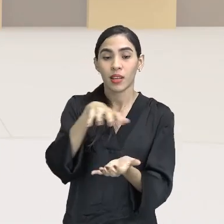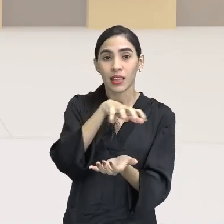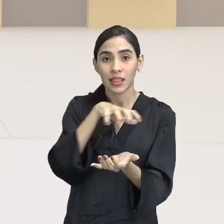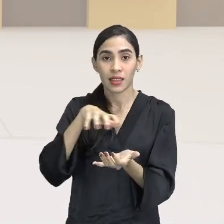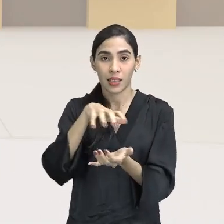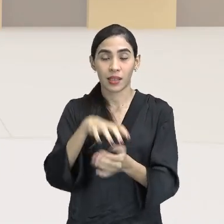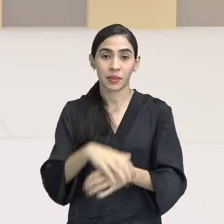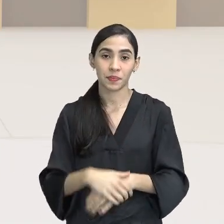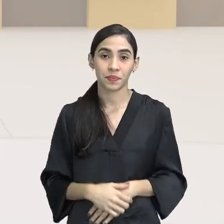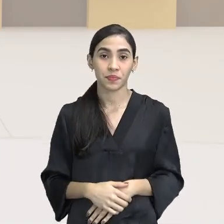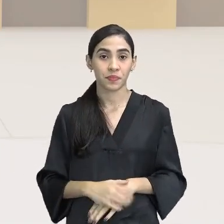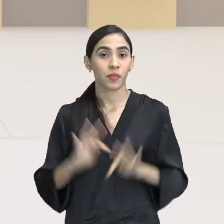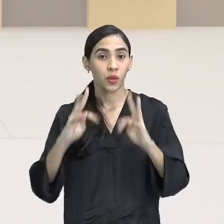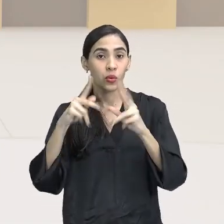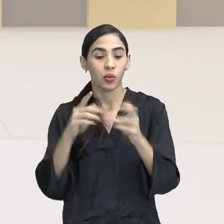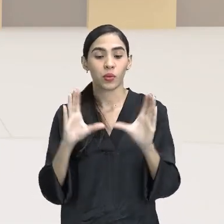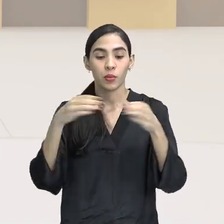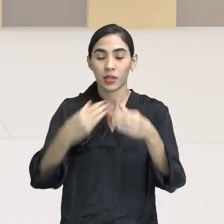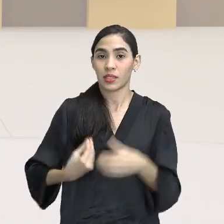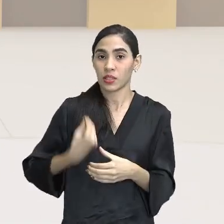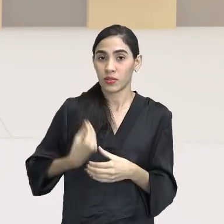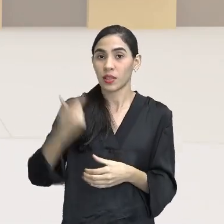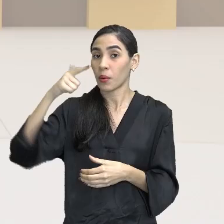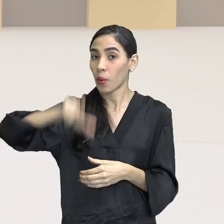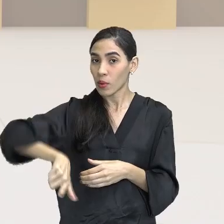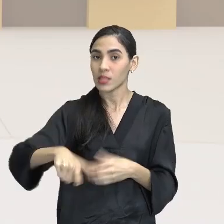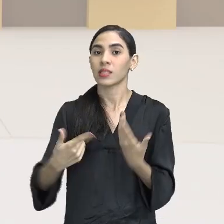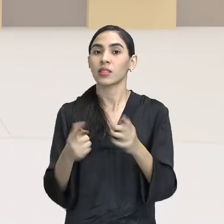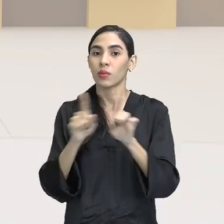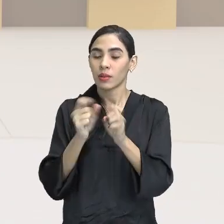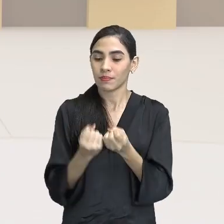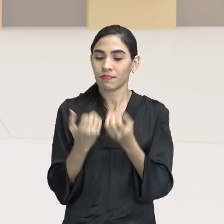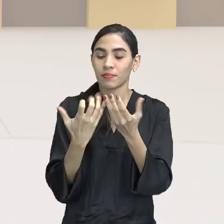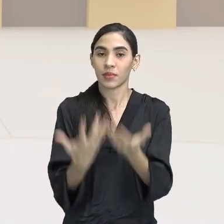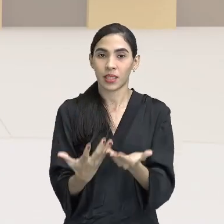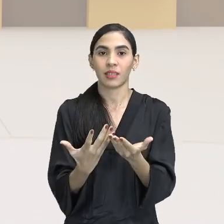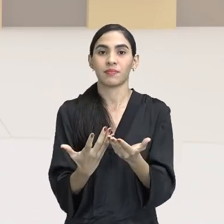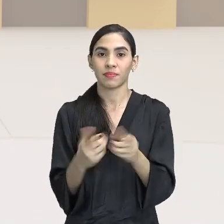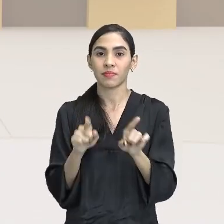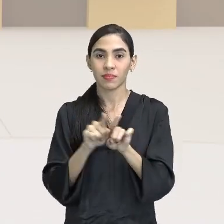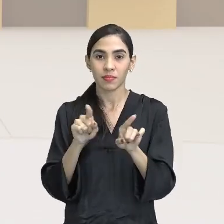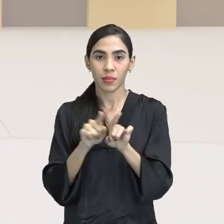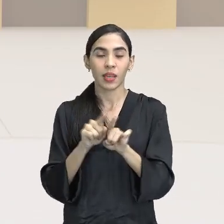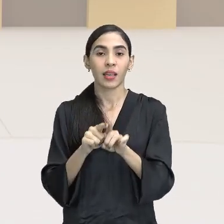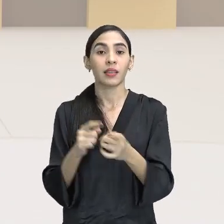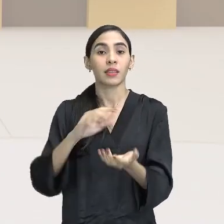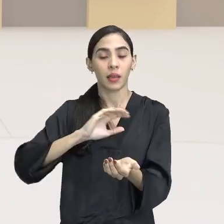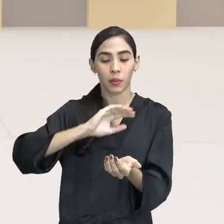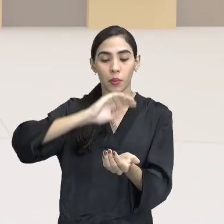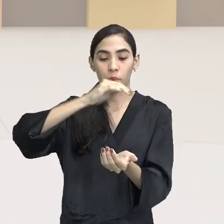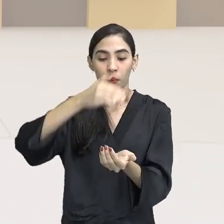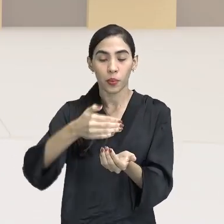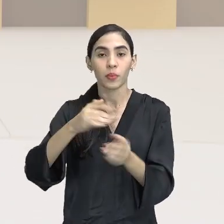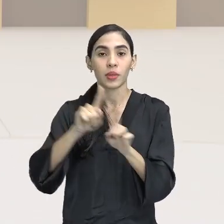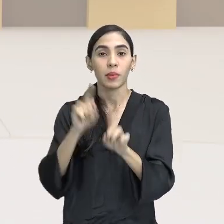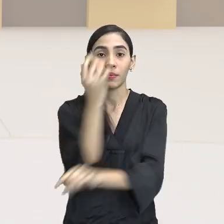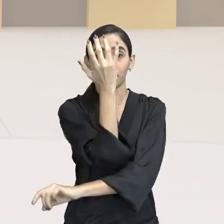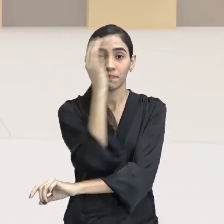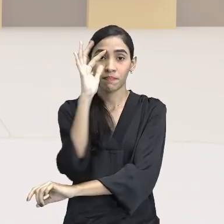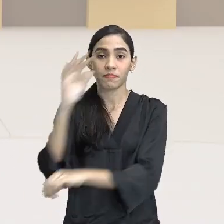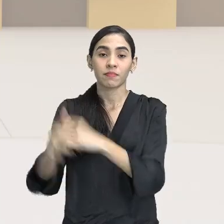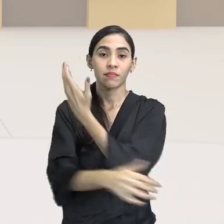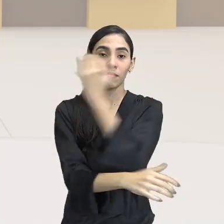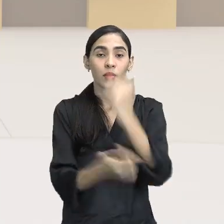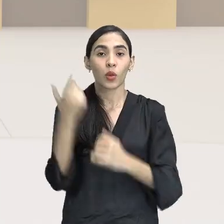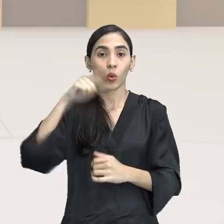no planeta Terra, para que todos os seres vivos consigam utilizar e devolver também para a atmosfera, para o meio ambiente, para que